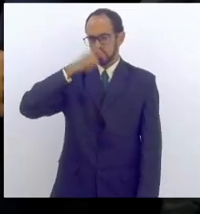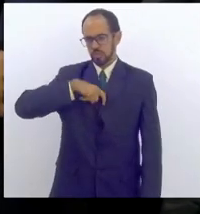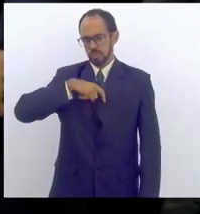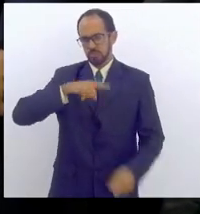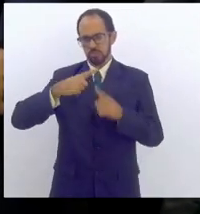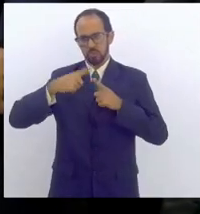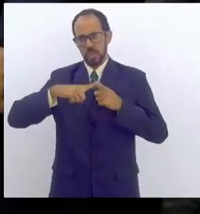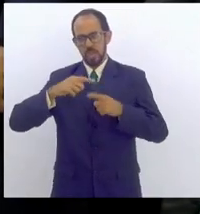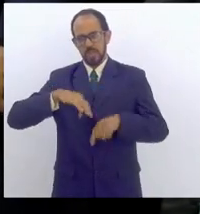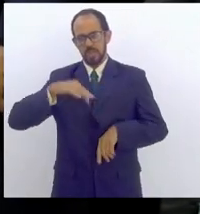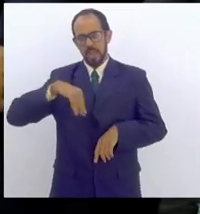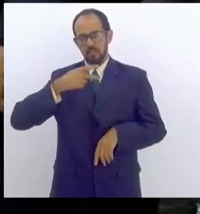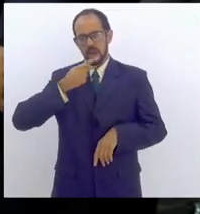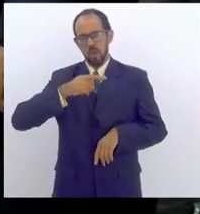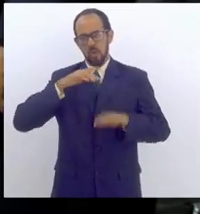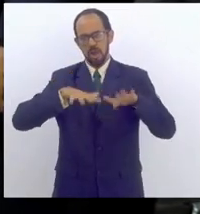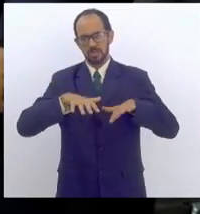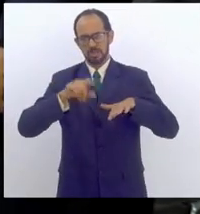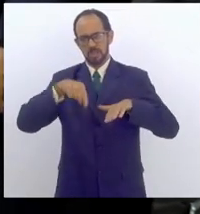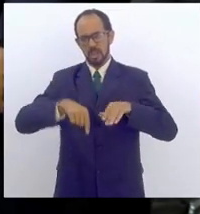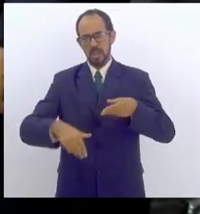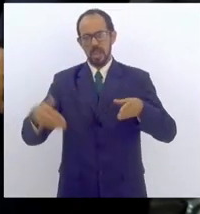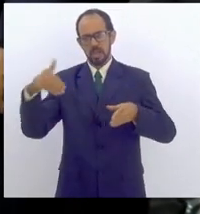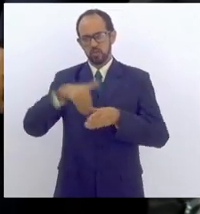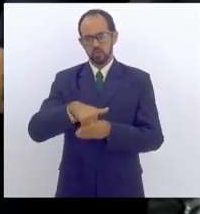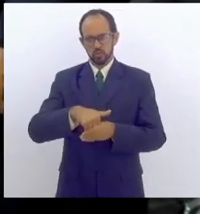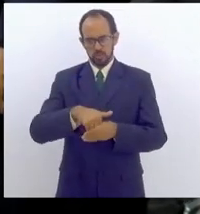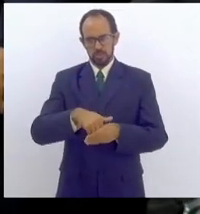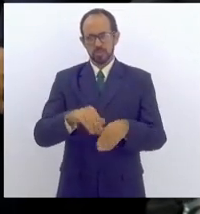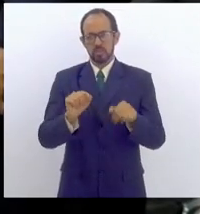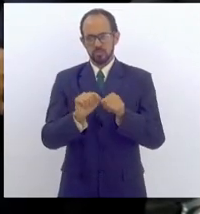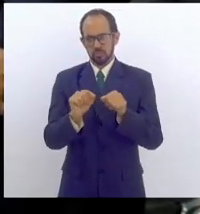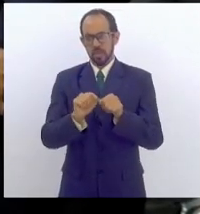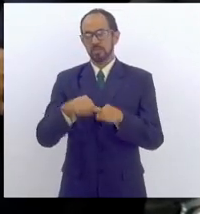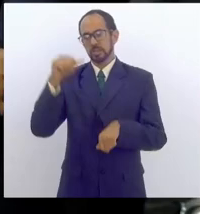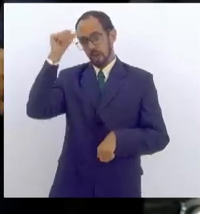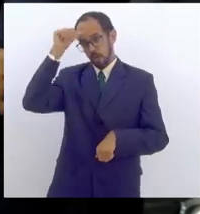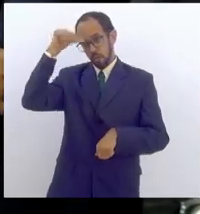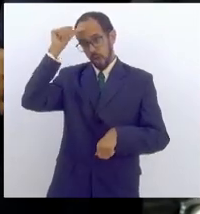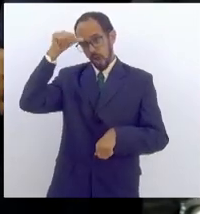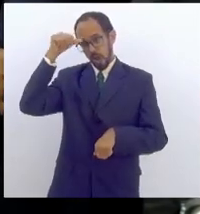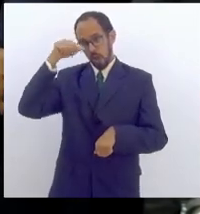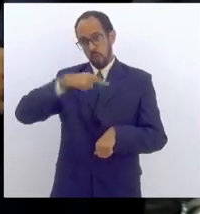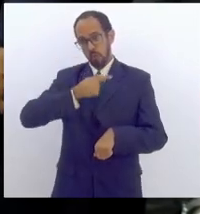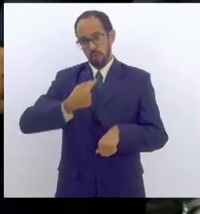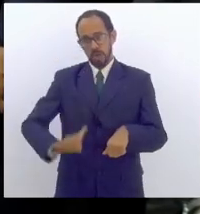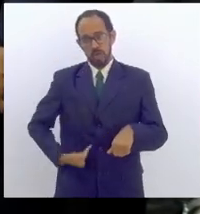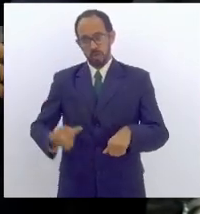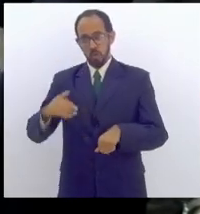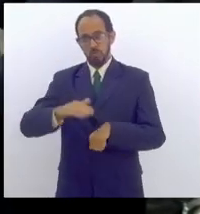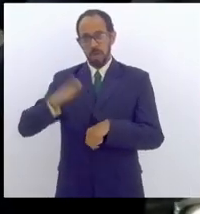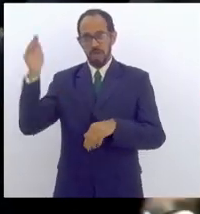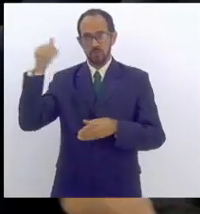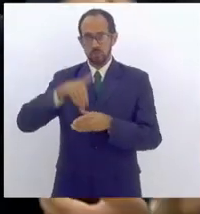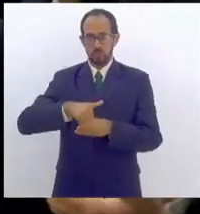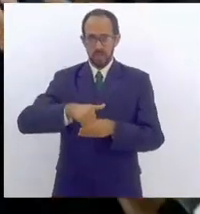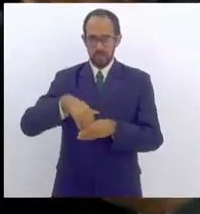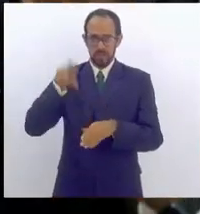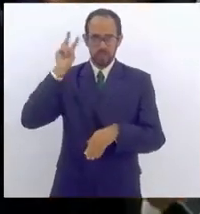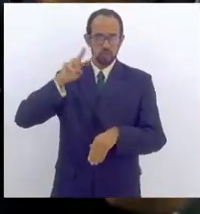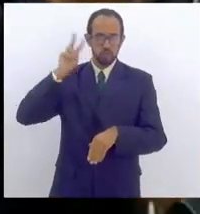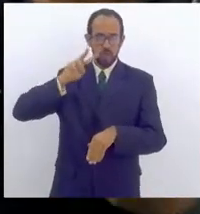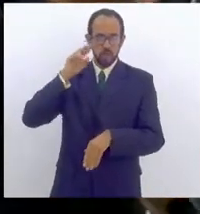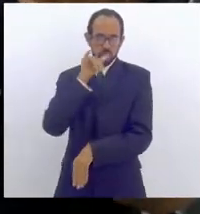disse isso foram as urnas fazendo Cláudio Castro o governador mais votado da história do Rio de Janeiro e